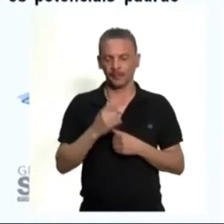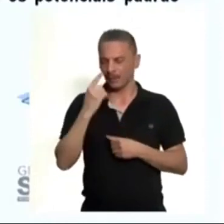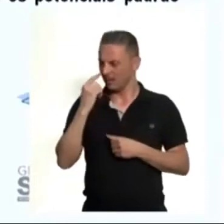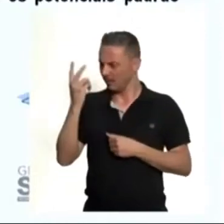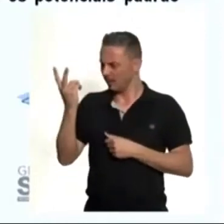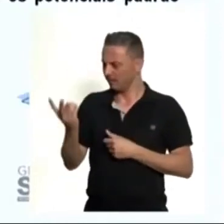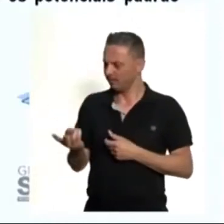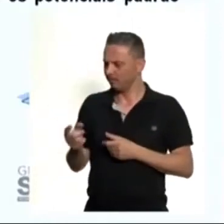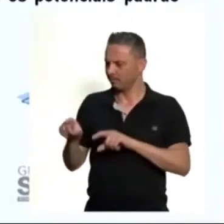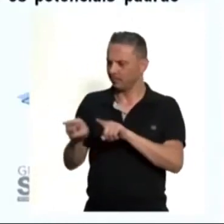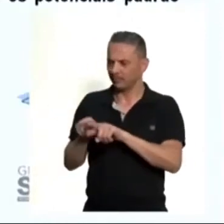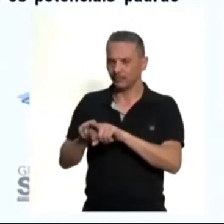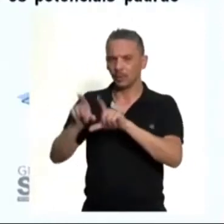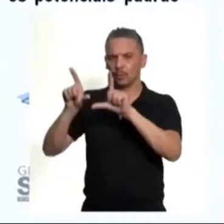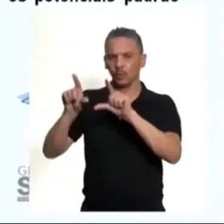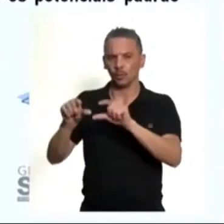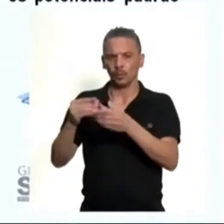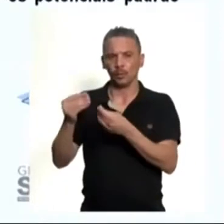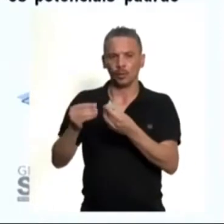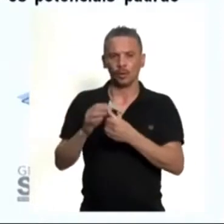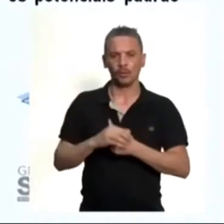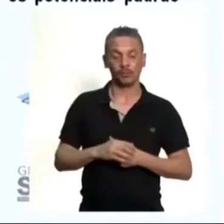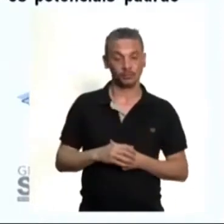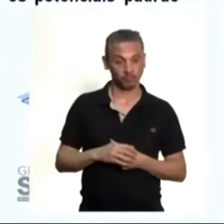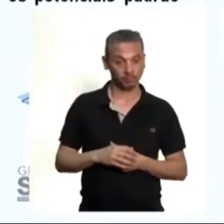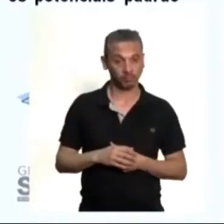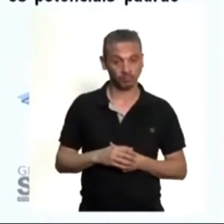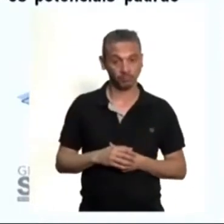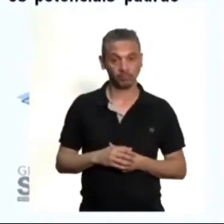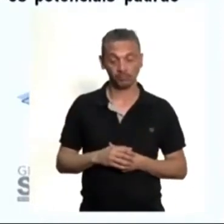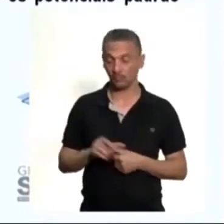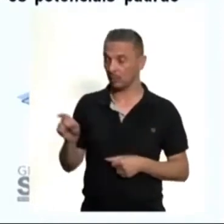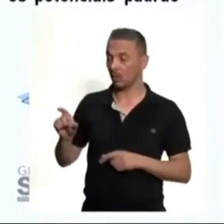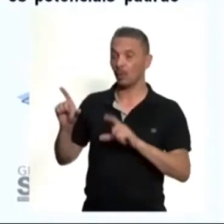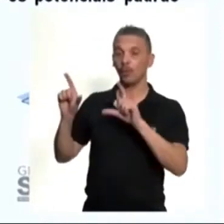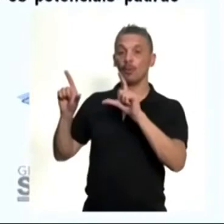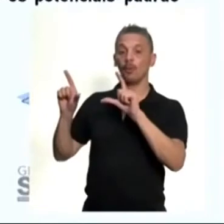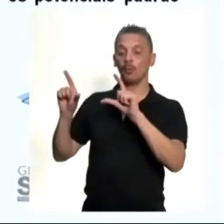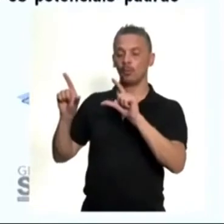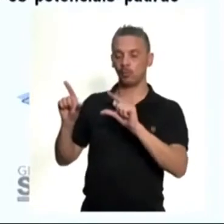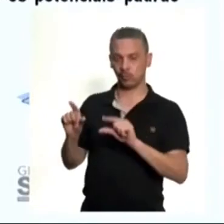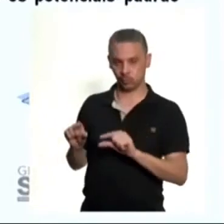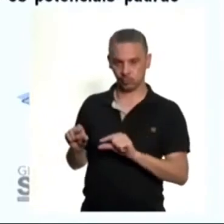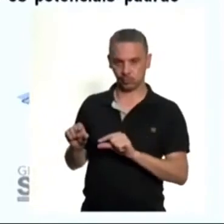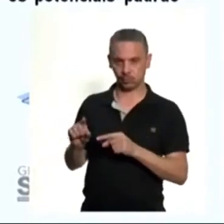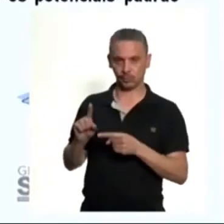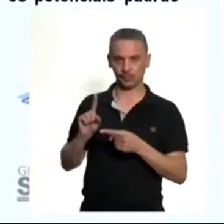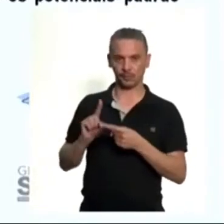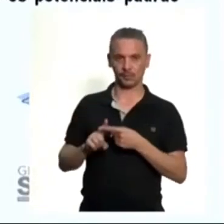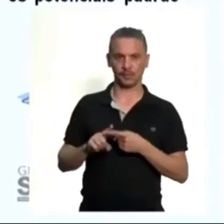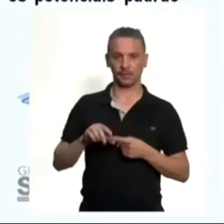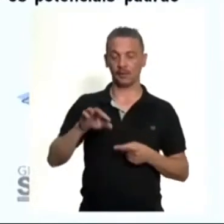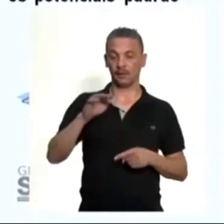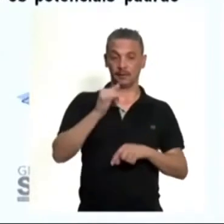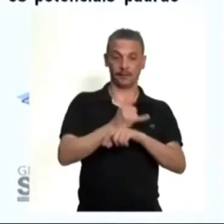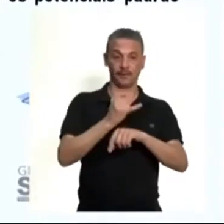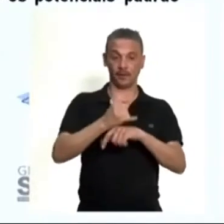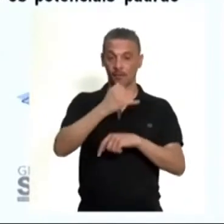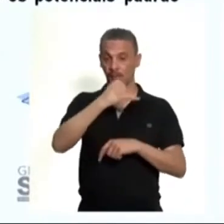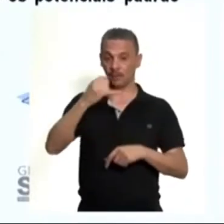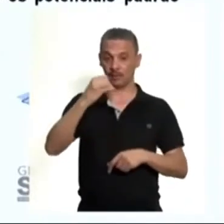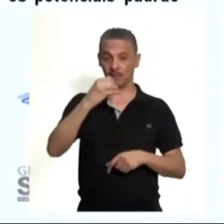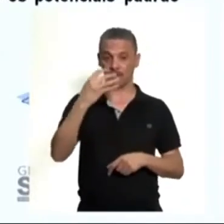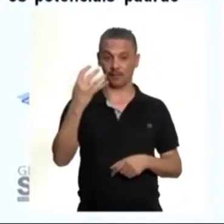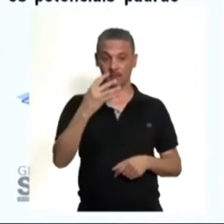potenciais padrão de redução. Opa, ele forneceu aqui para mim os potenciais de redução. Ele falou que o ferro é menos 0,44, ele falou que o